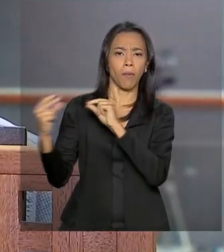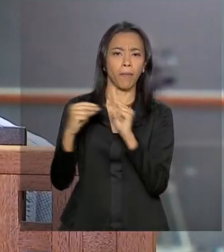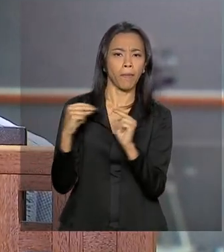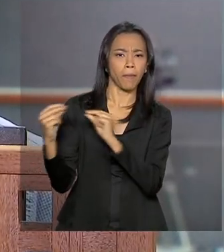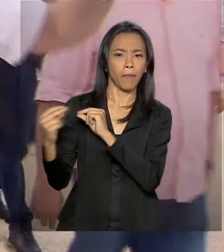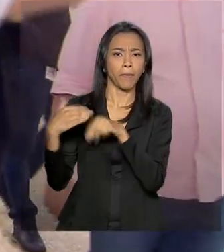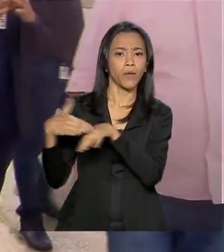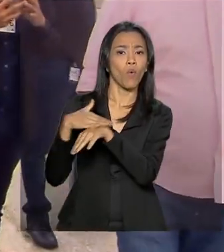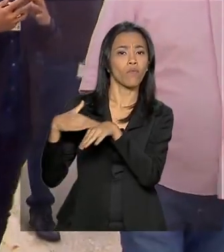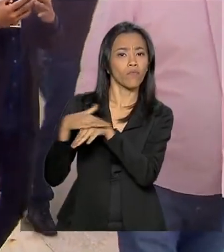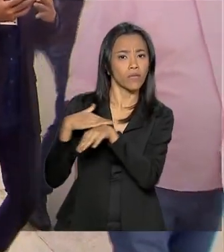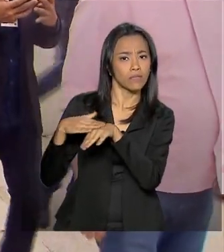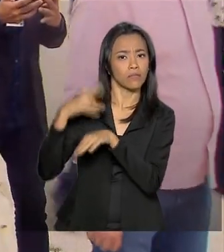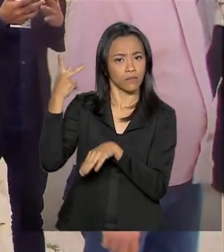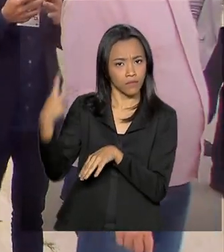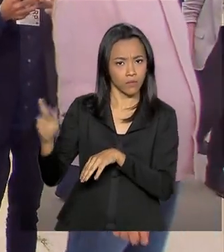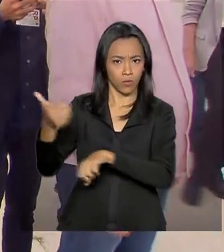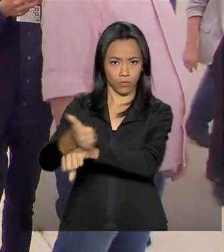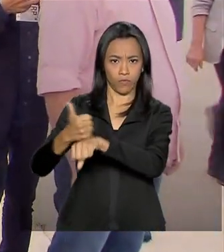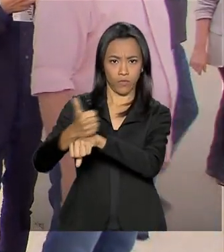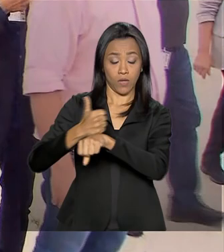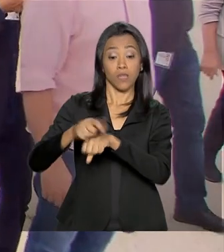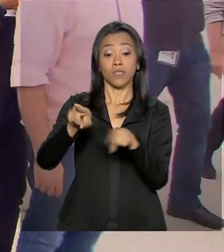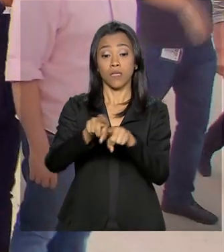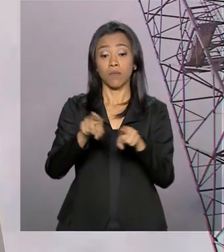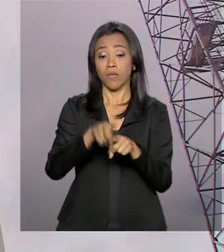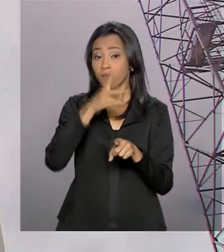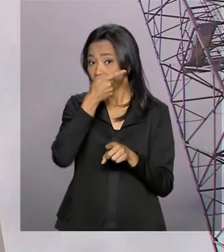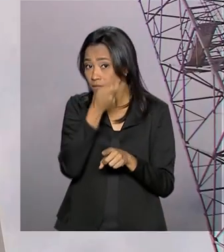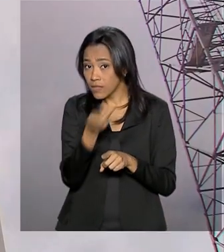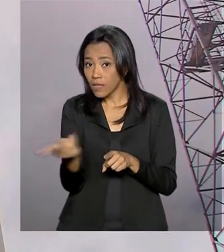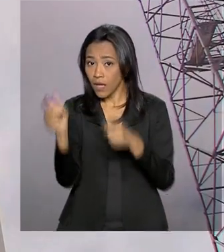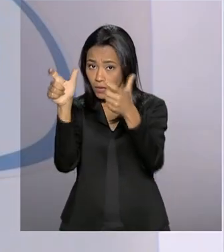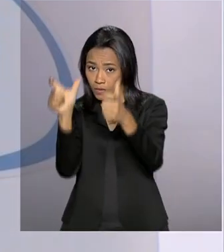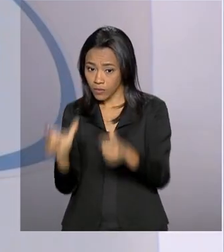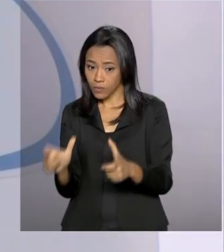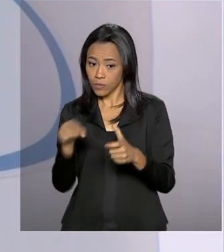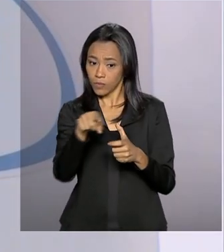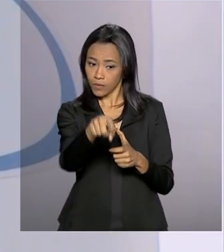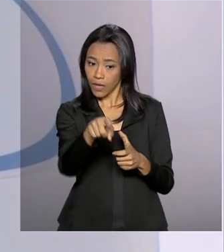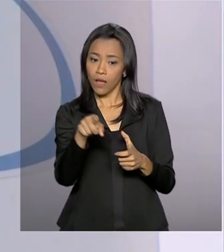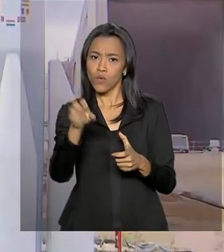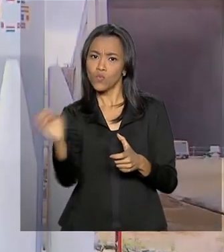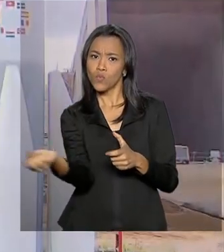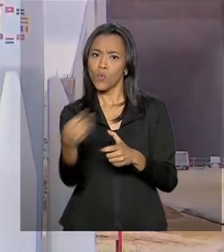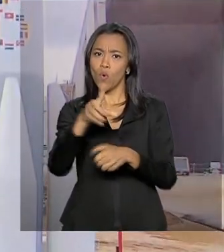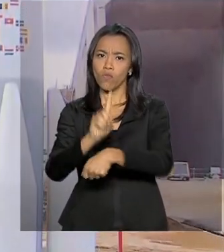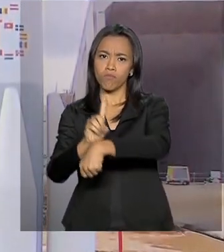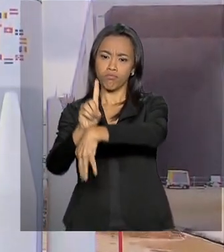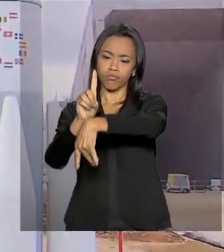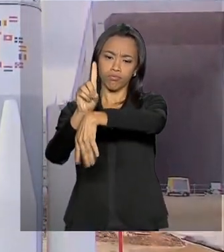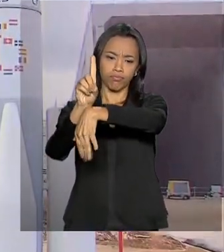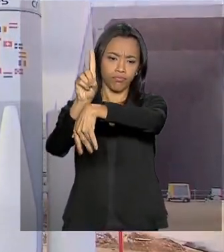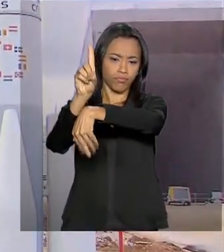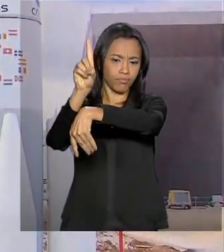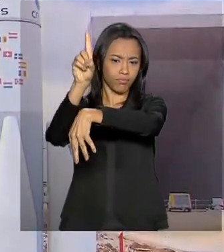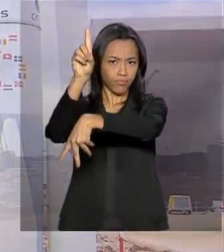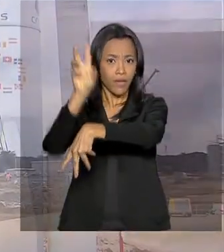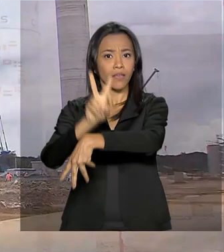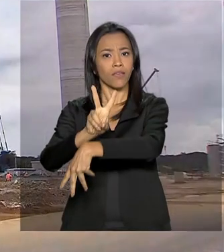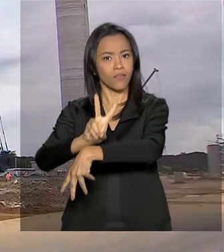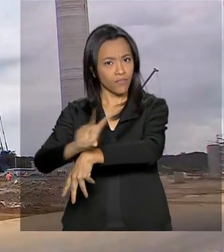especialistas. Além disso, eles visitaram as obras do Ariane 6, o novo foguete que promete aumentar a